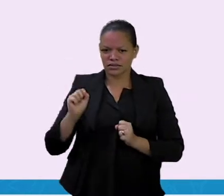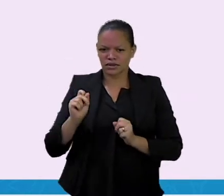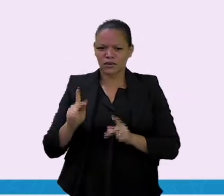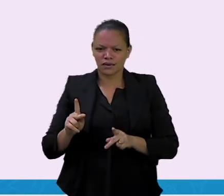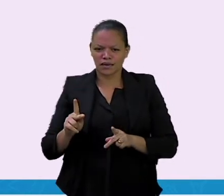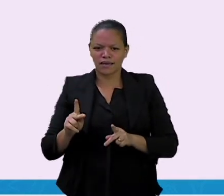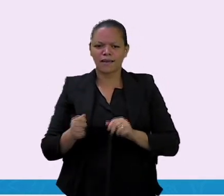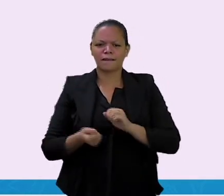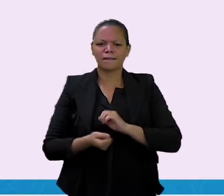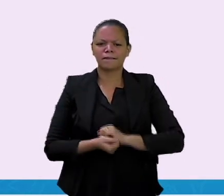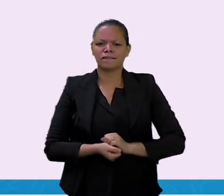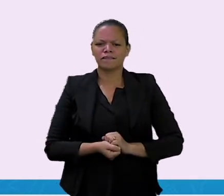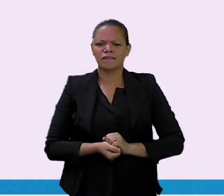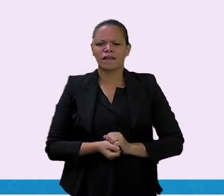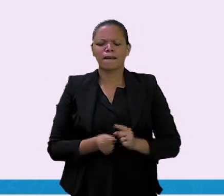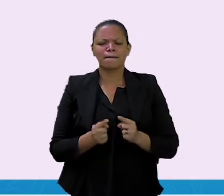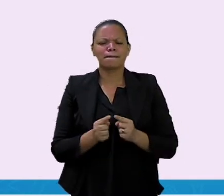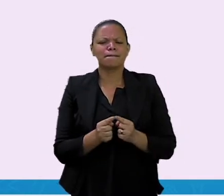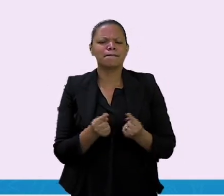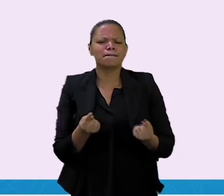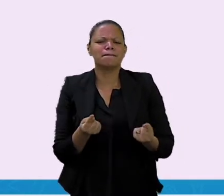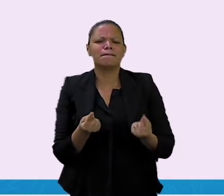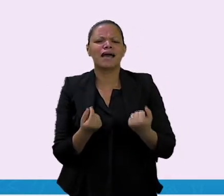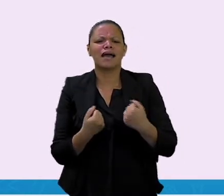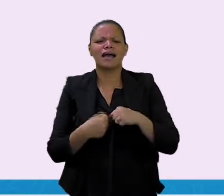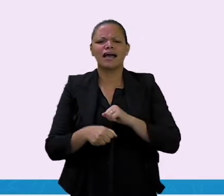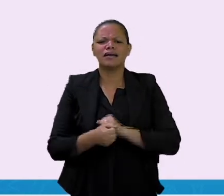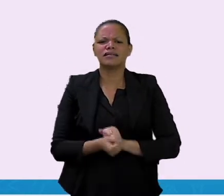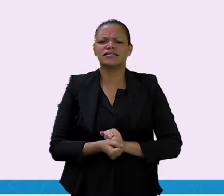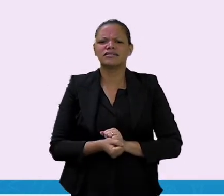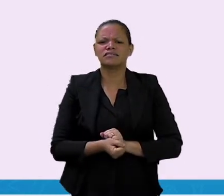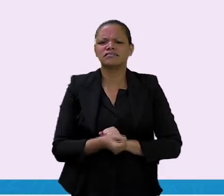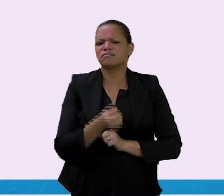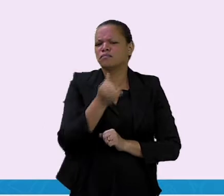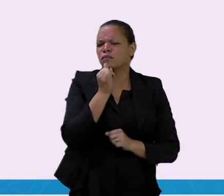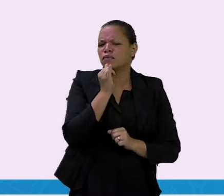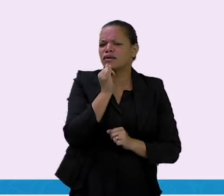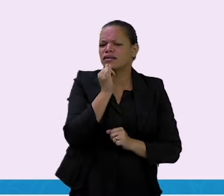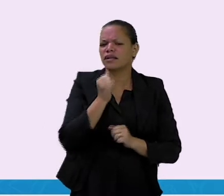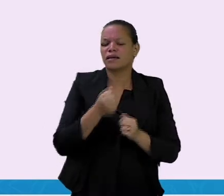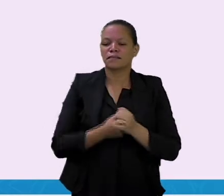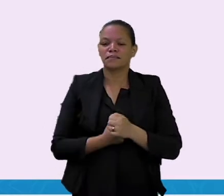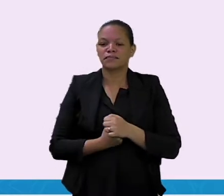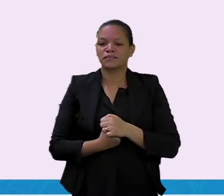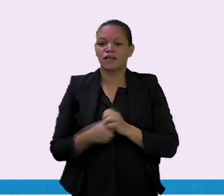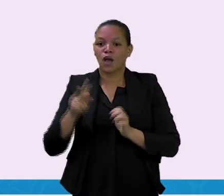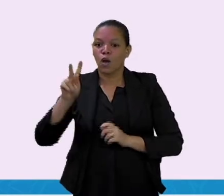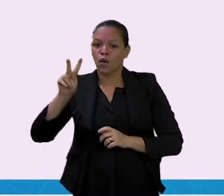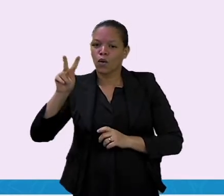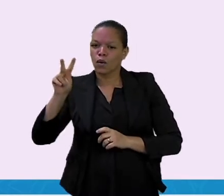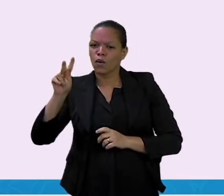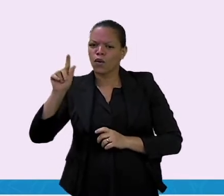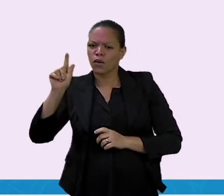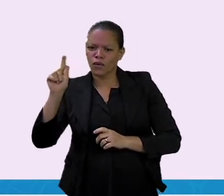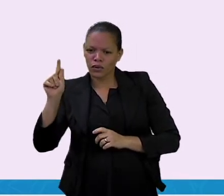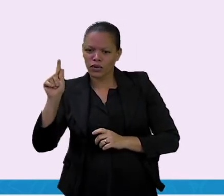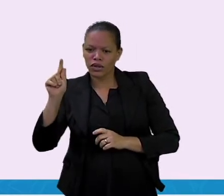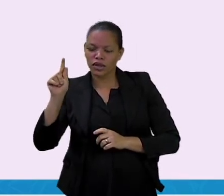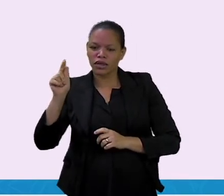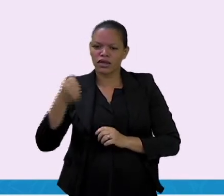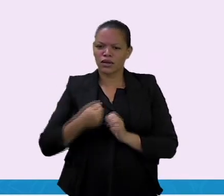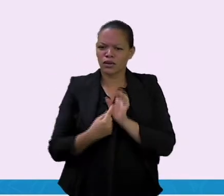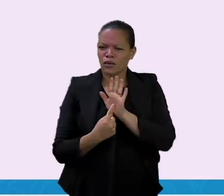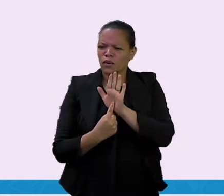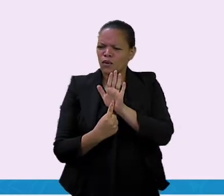para nos referirmos à quantidade de feijão em um pacote ou a massa corpórea de